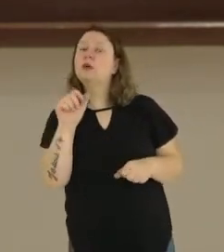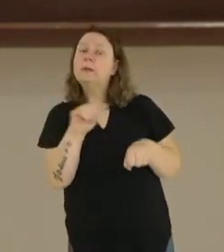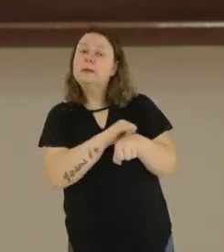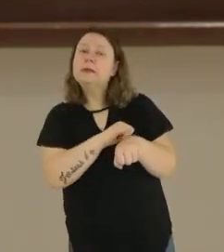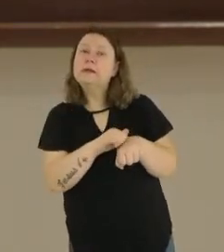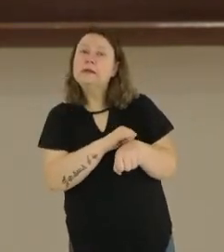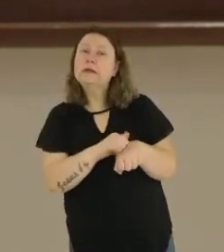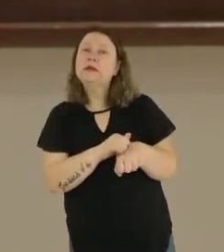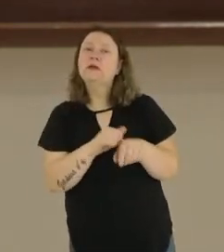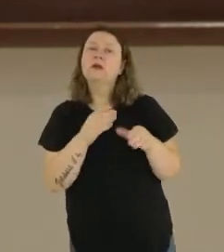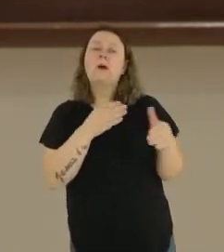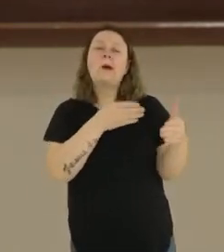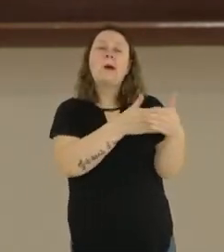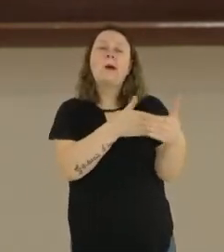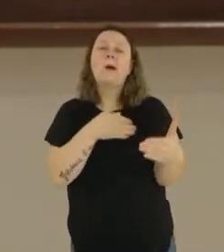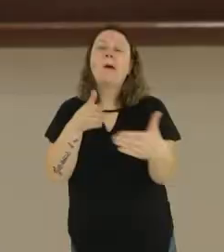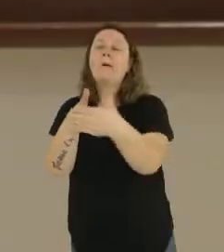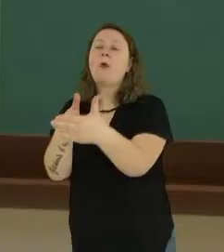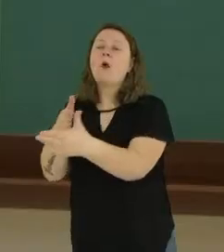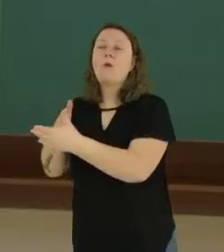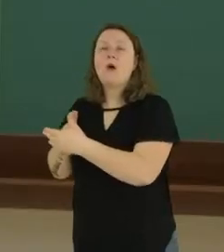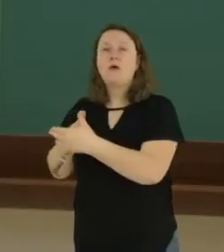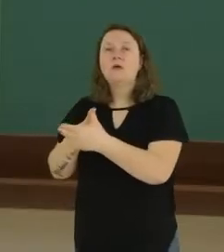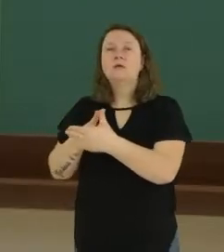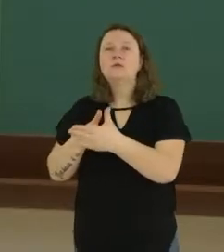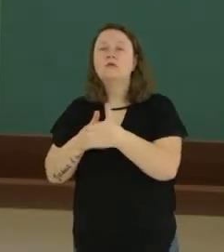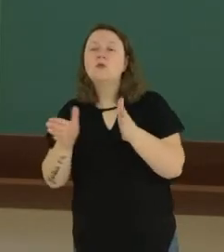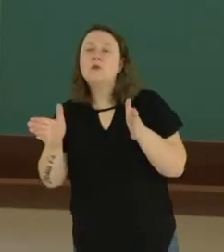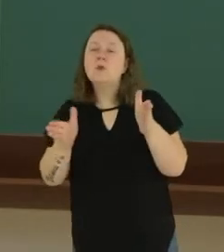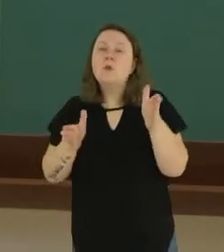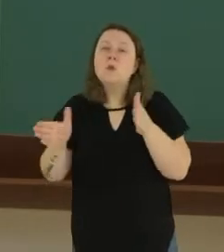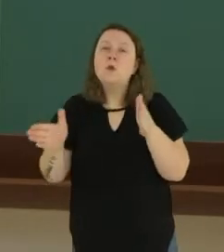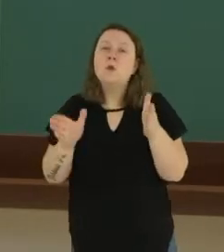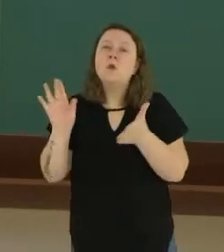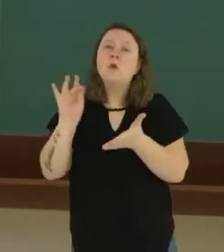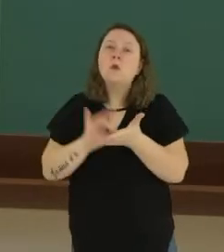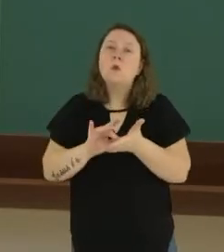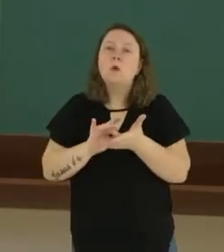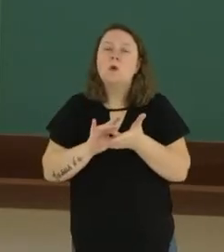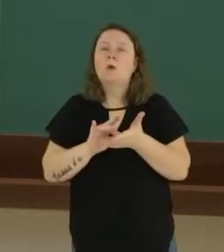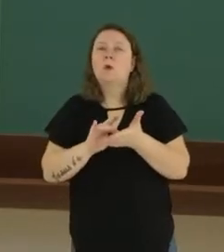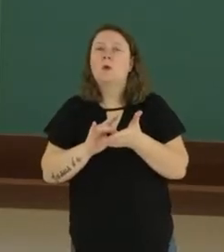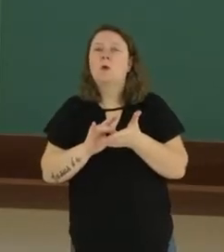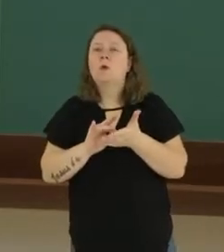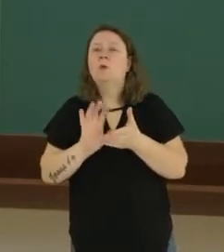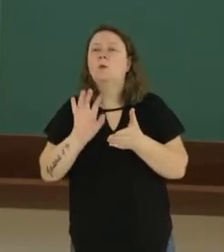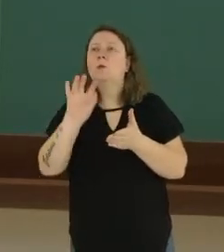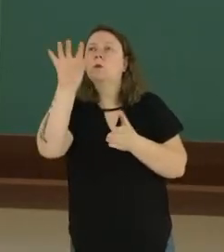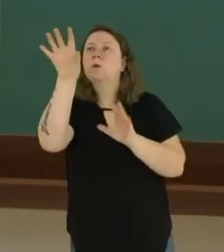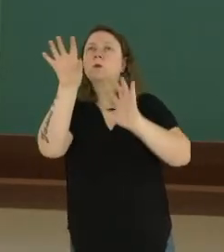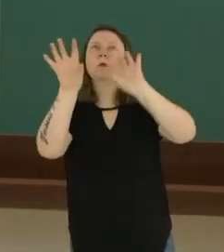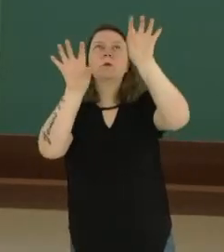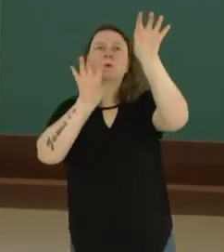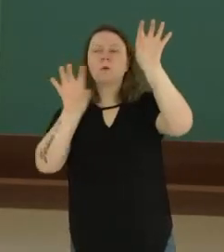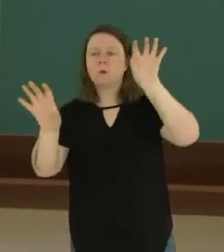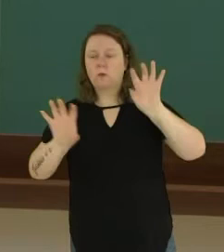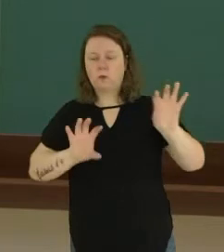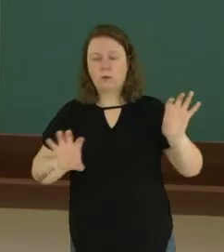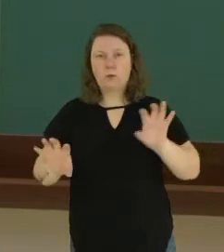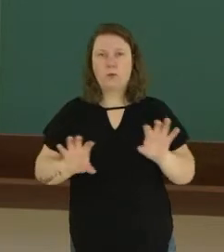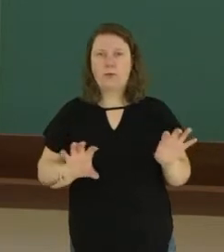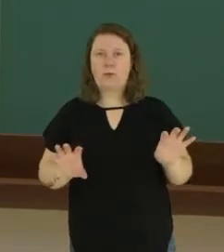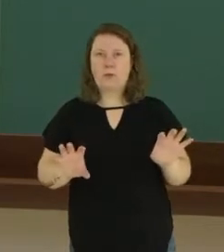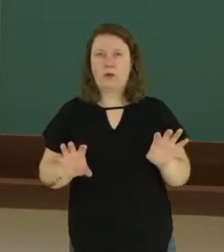das fronteiras, estabelecer fronteiras específicas entre as regiões, dentro inclusive do que era o